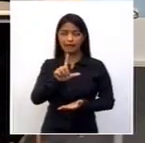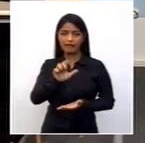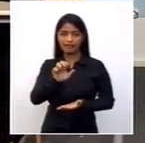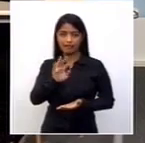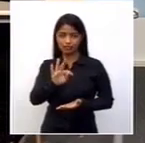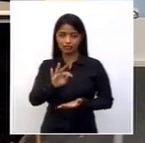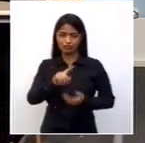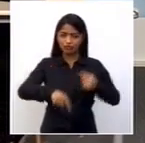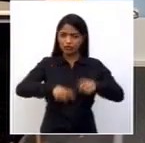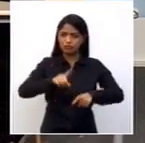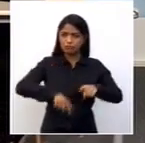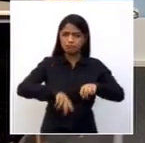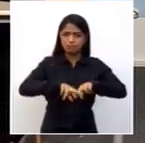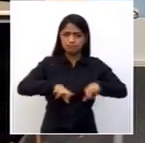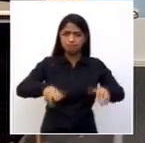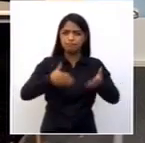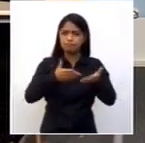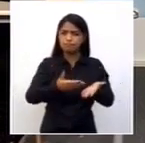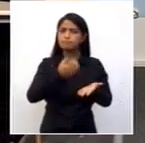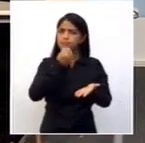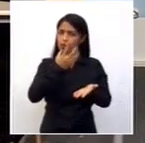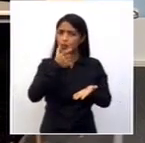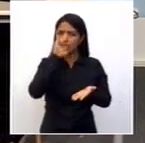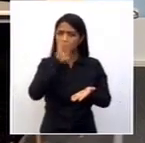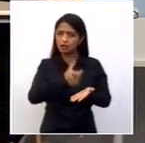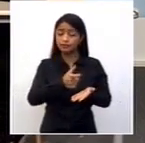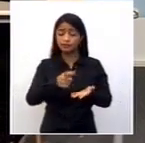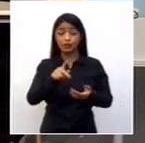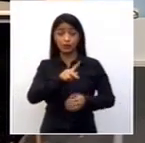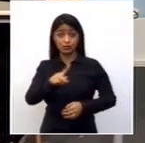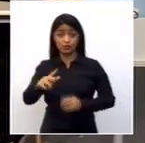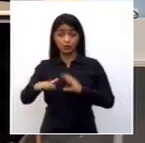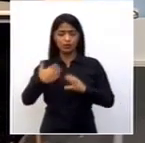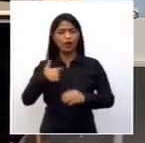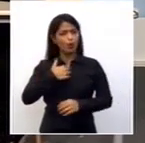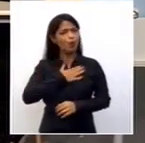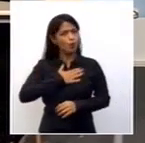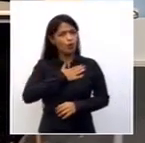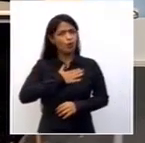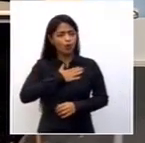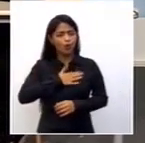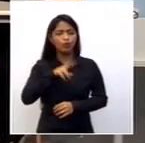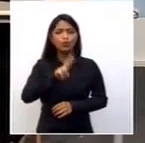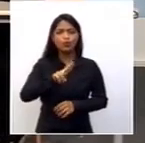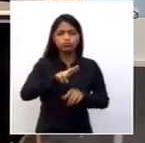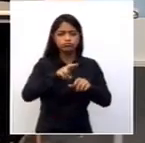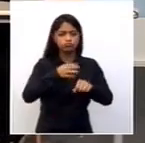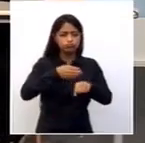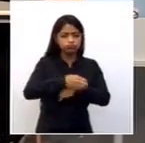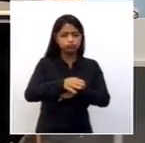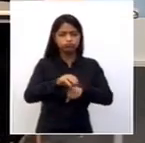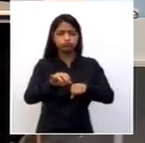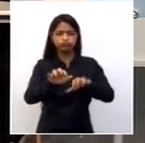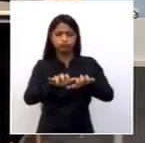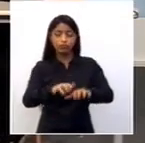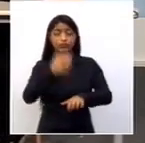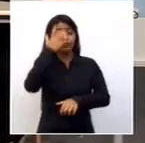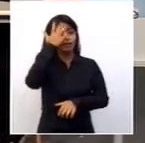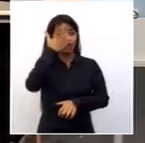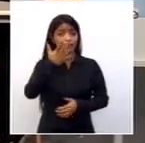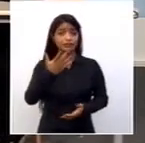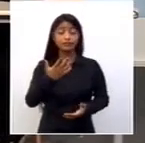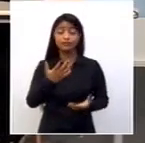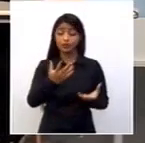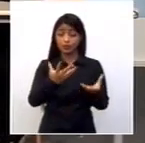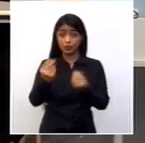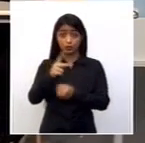professor Walter falou que gostou, que achou bem fácil de utilizar. Muitos professores falaram que também não conheciam. E